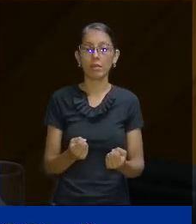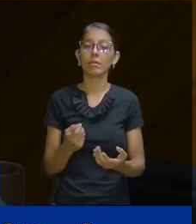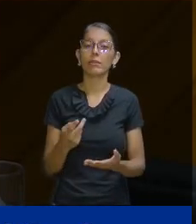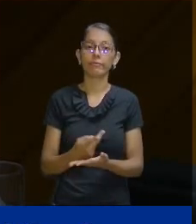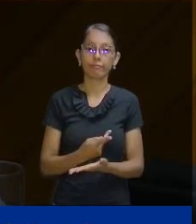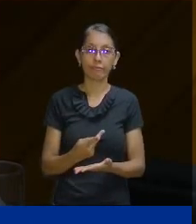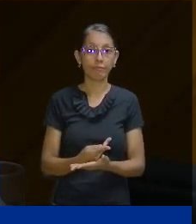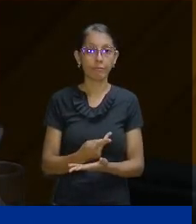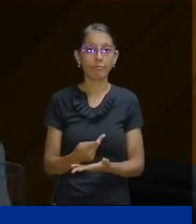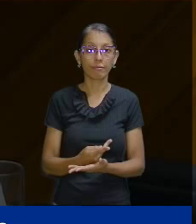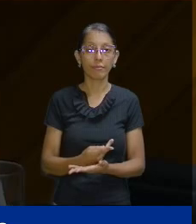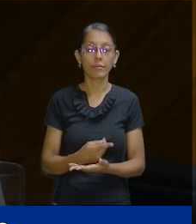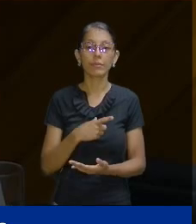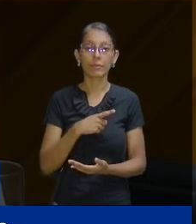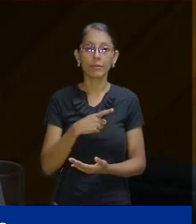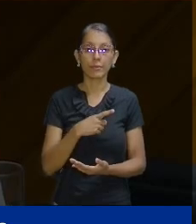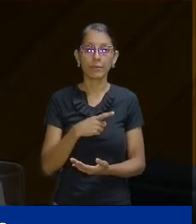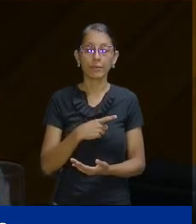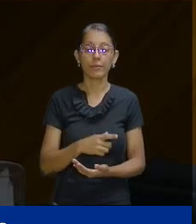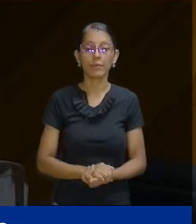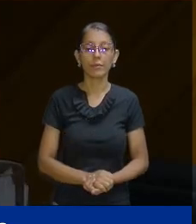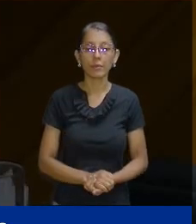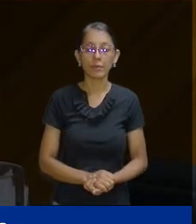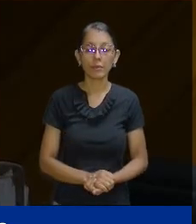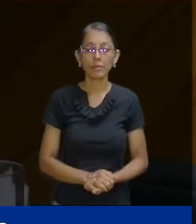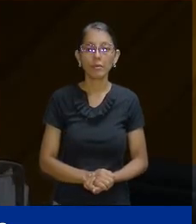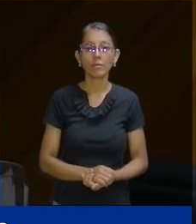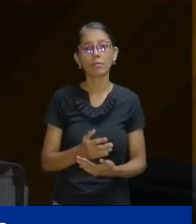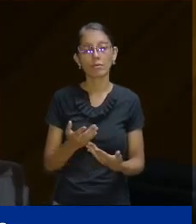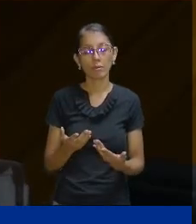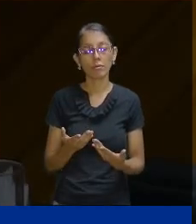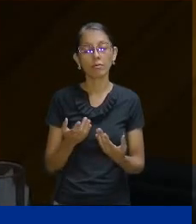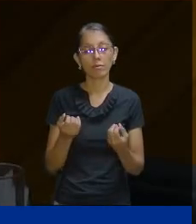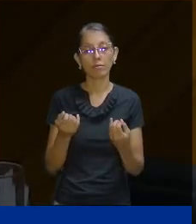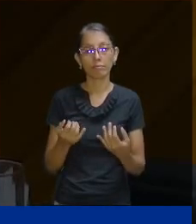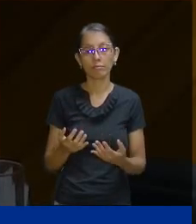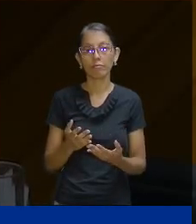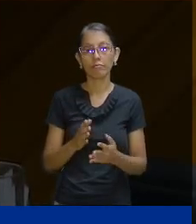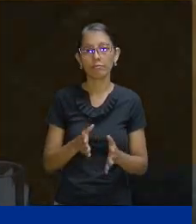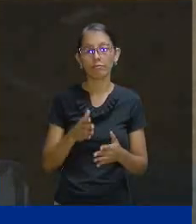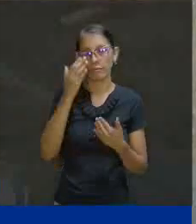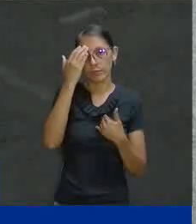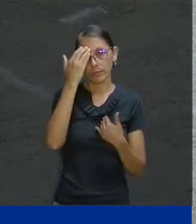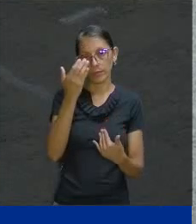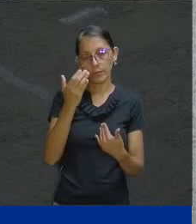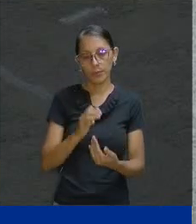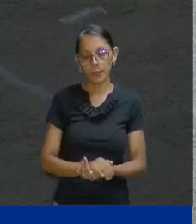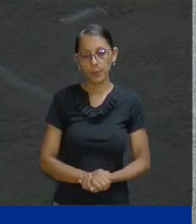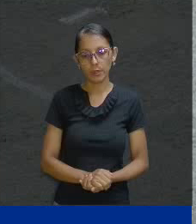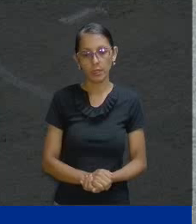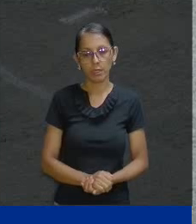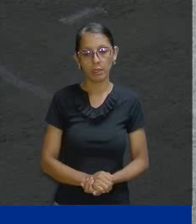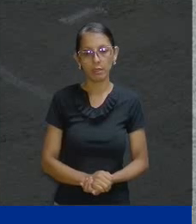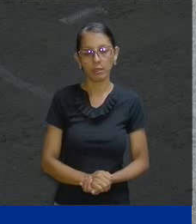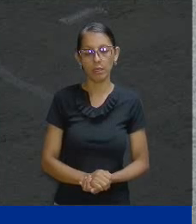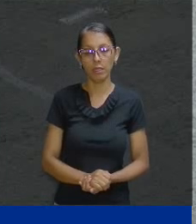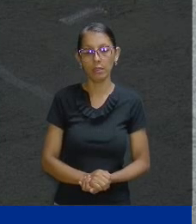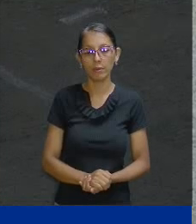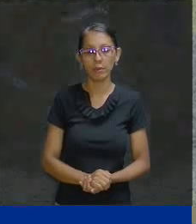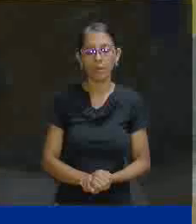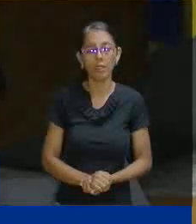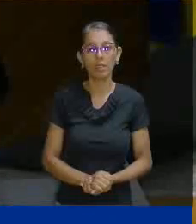do contexto eleitoral. Com essas considerações, encerro a manifestação. Obrigada, excelências. Imagem ampla do